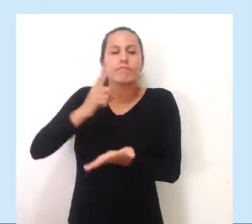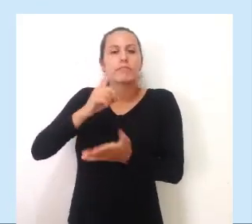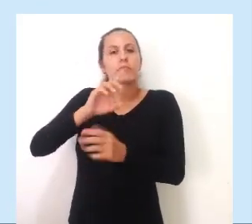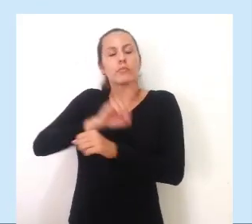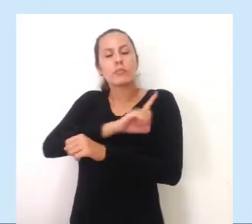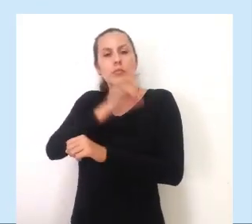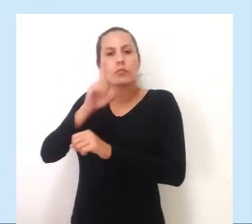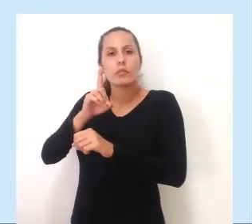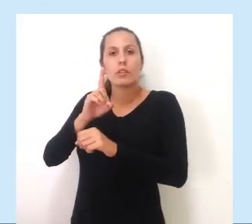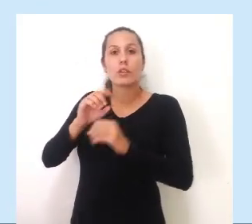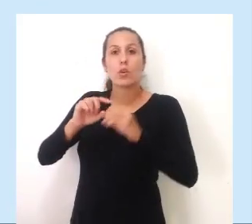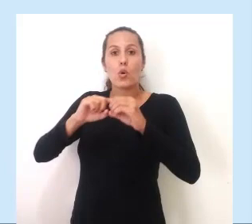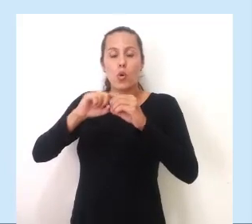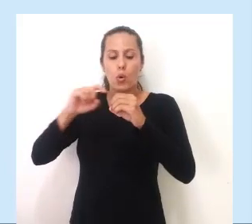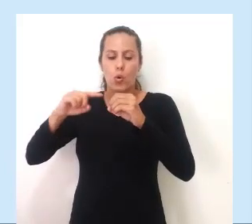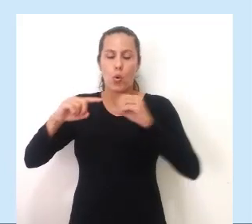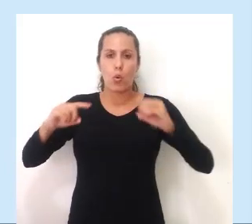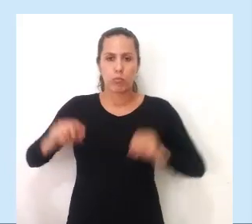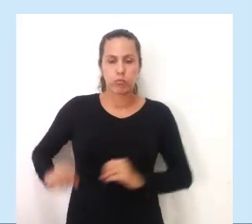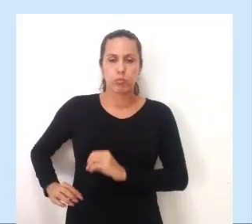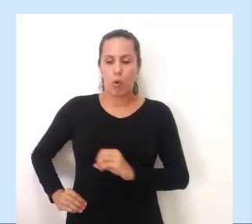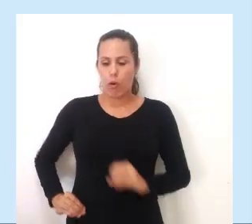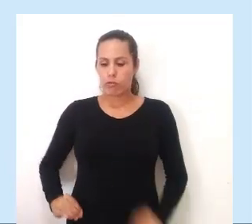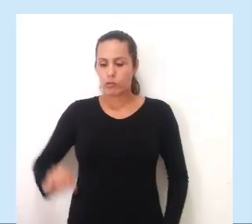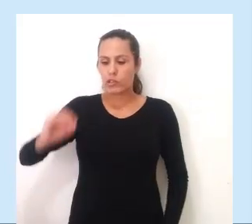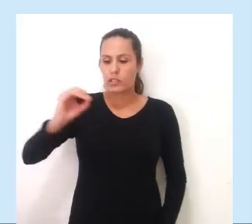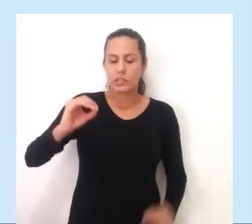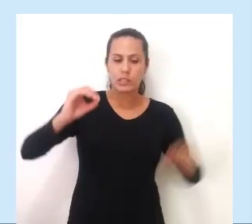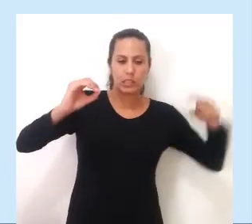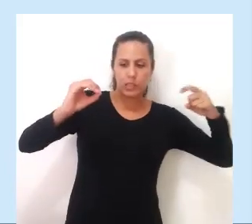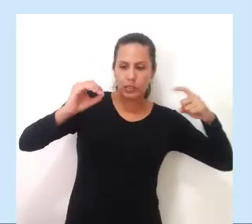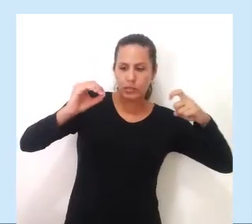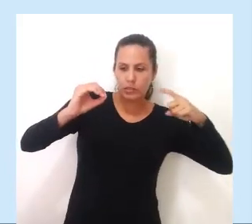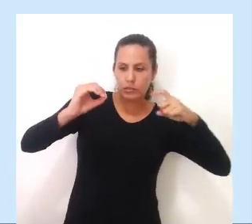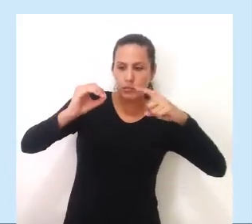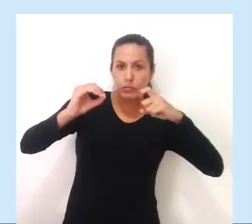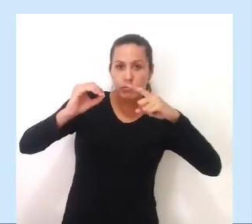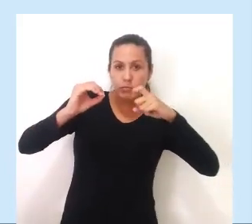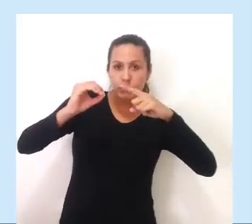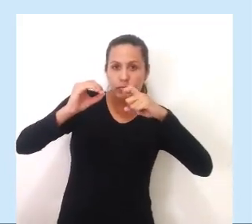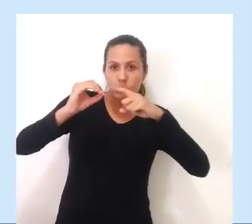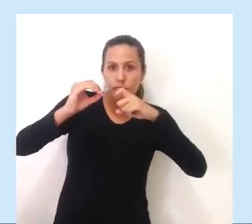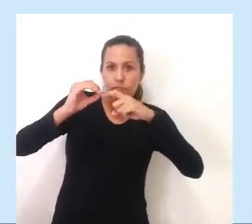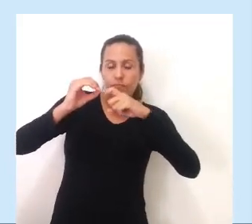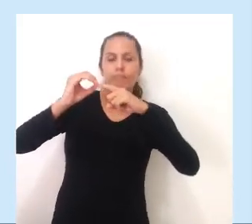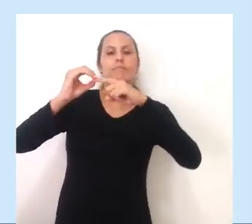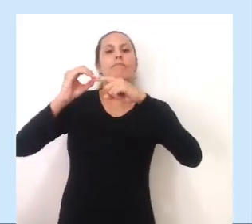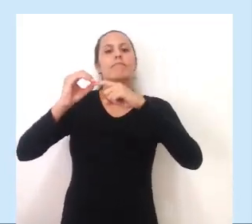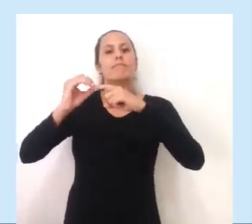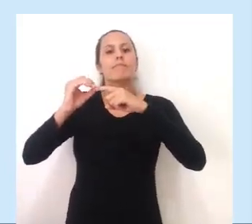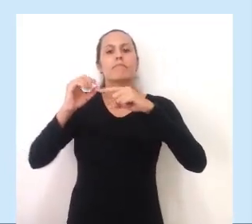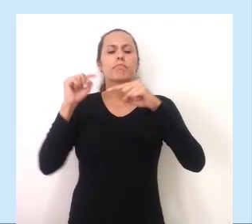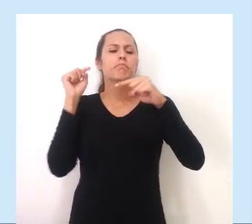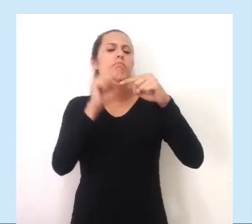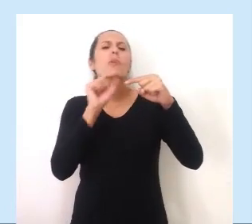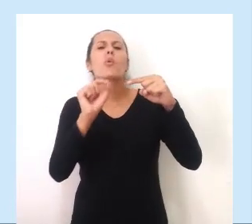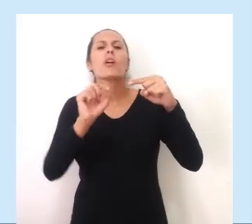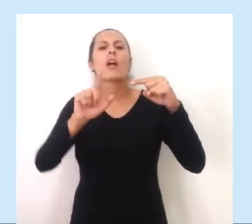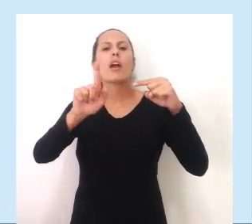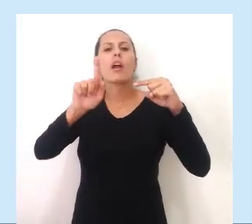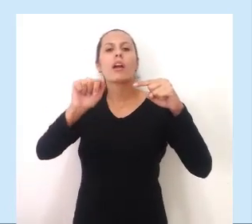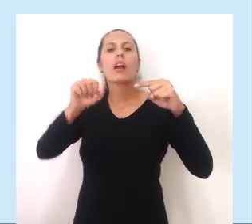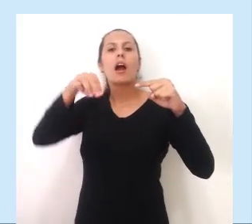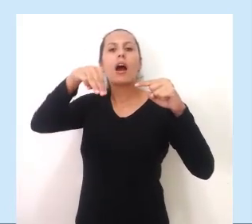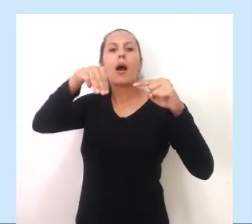menstrual que o óvulo está mais propenso a ser fecundado. Fecundado por quem, Dantas? Pelo